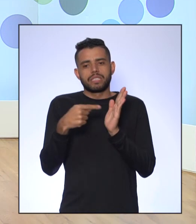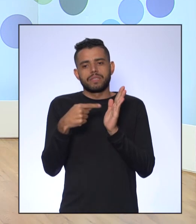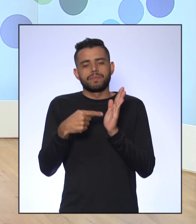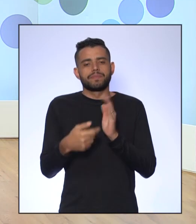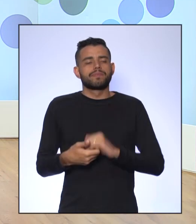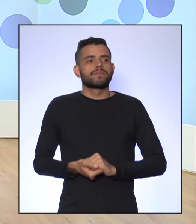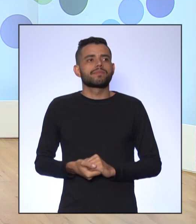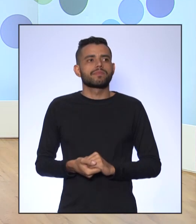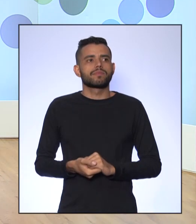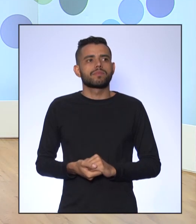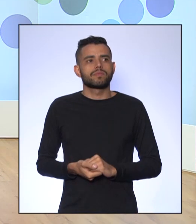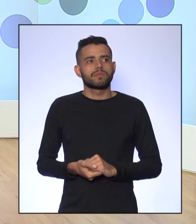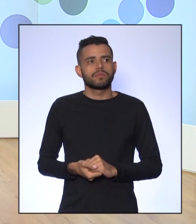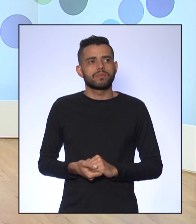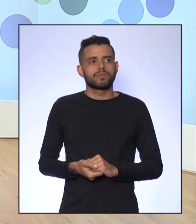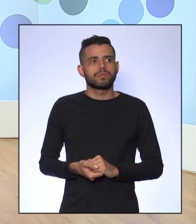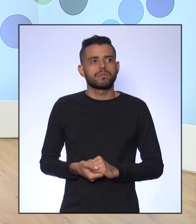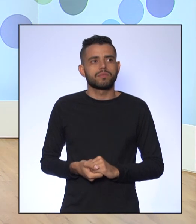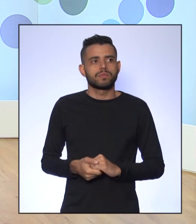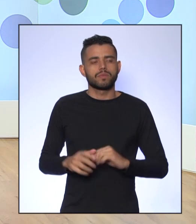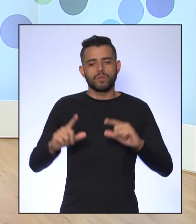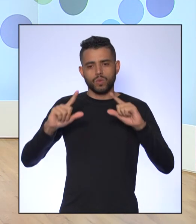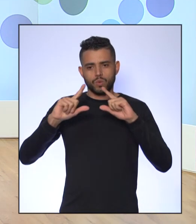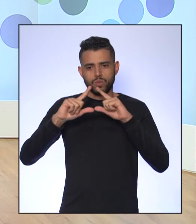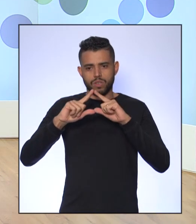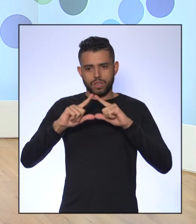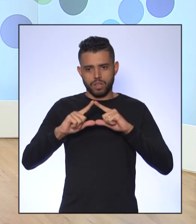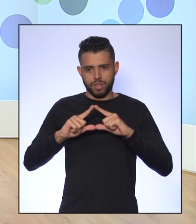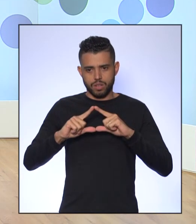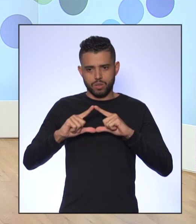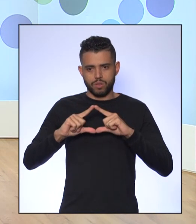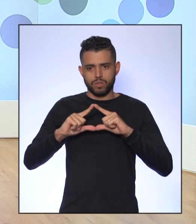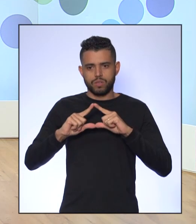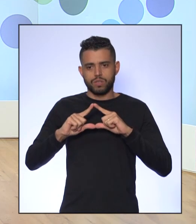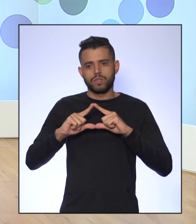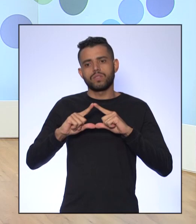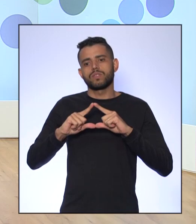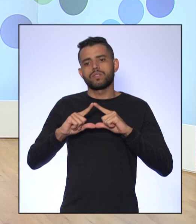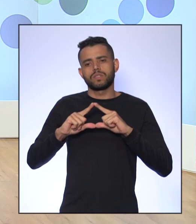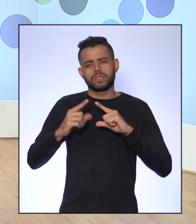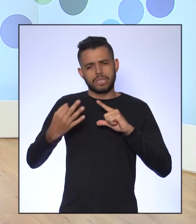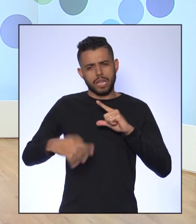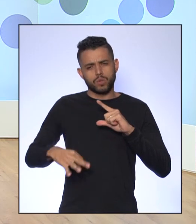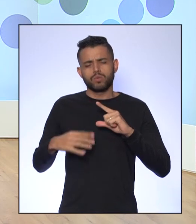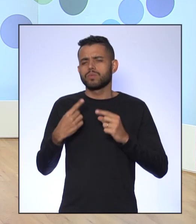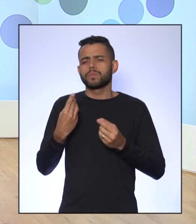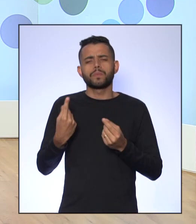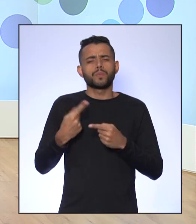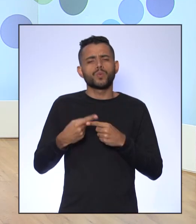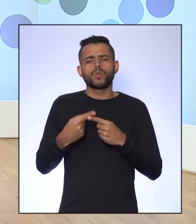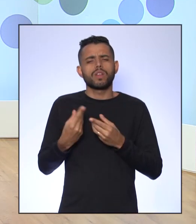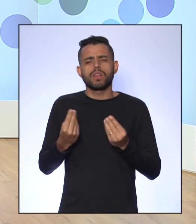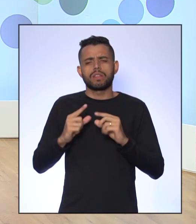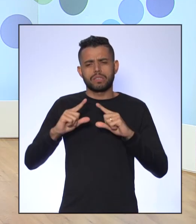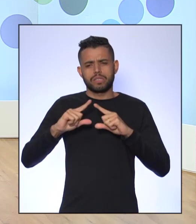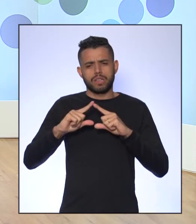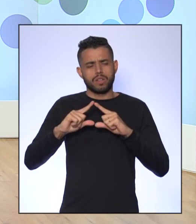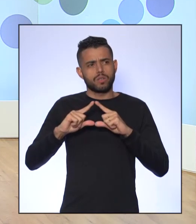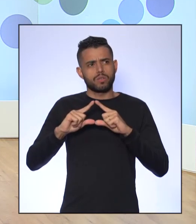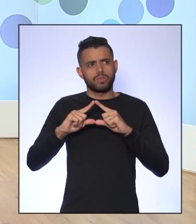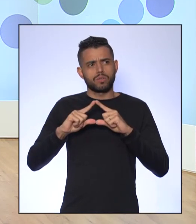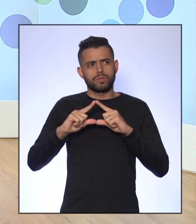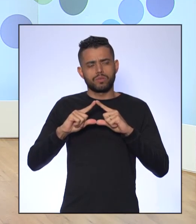O triângulo que se formou, certo? Por que se forma um triângulo? Retângulo,